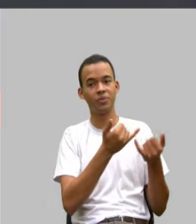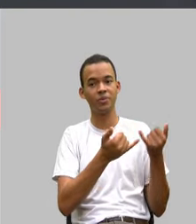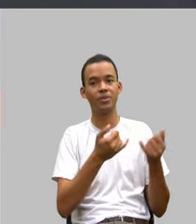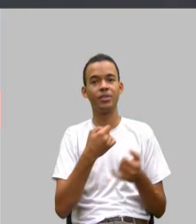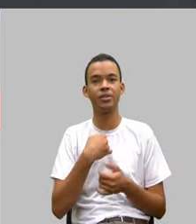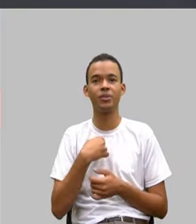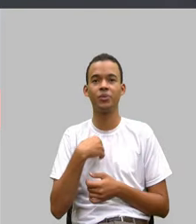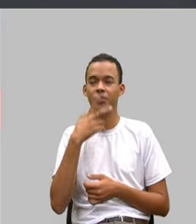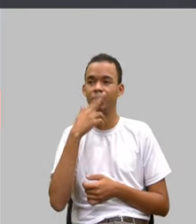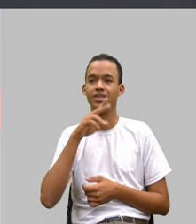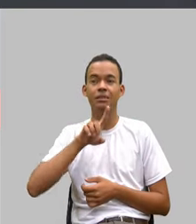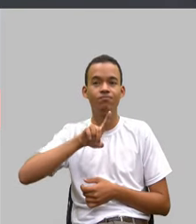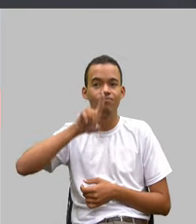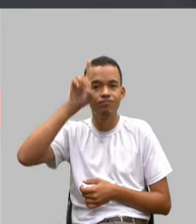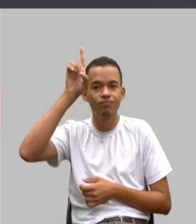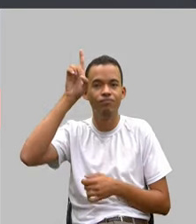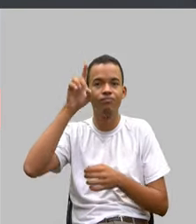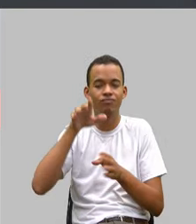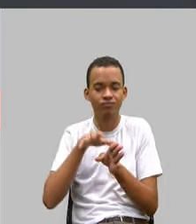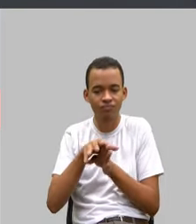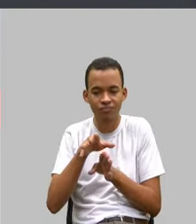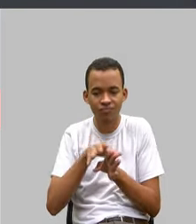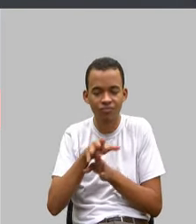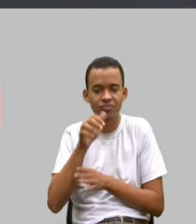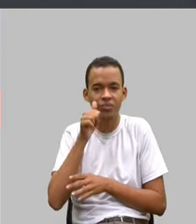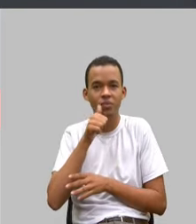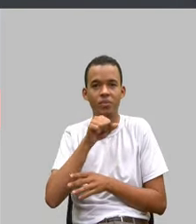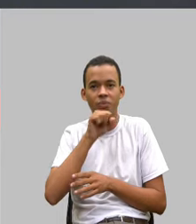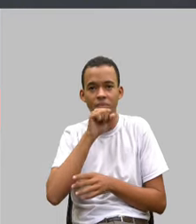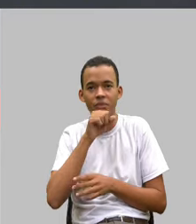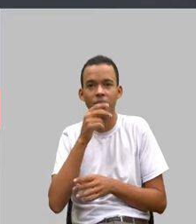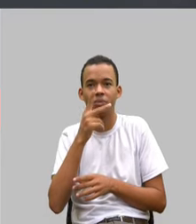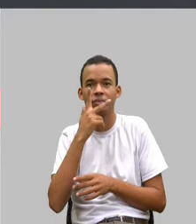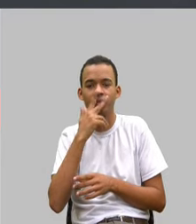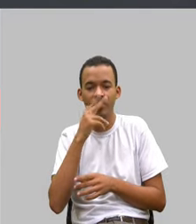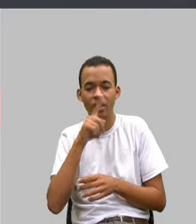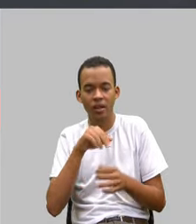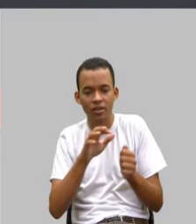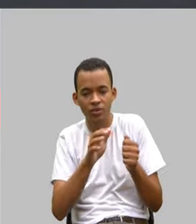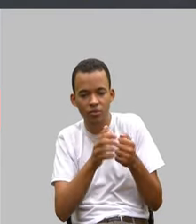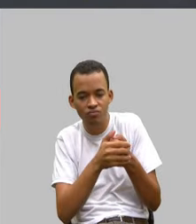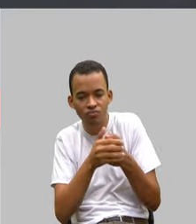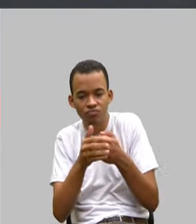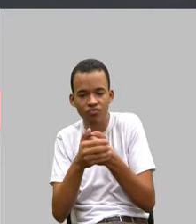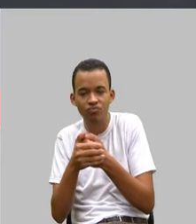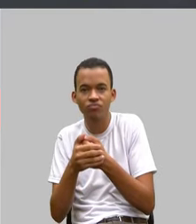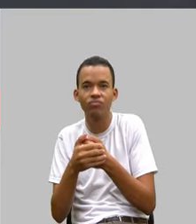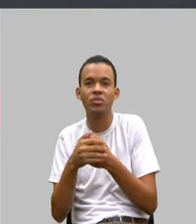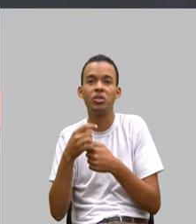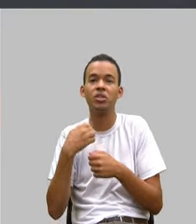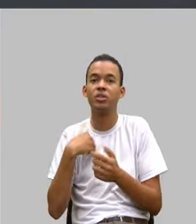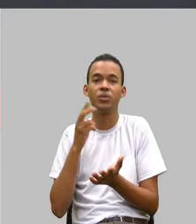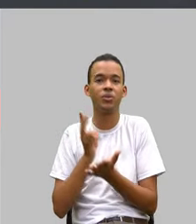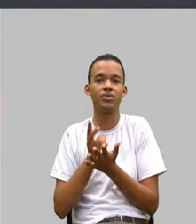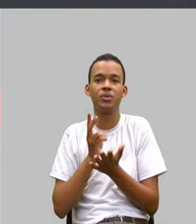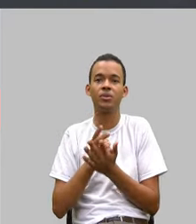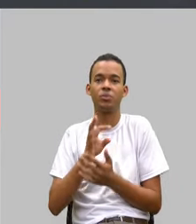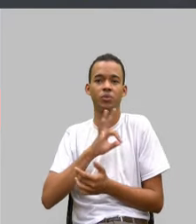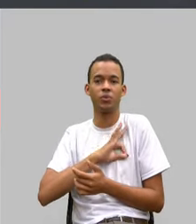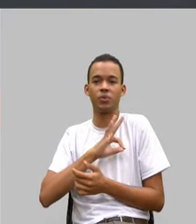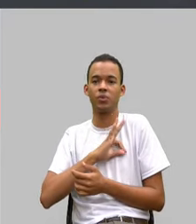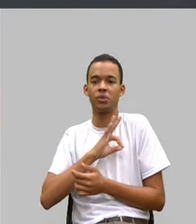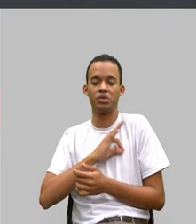ele vai guiando uma mãe atípica sabe vai Escondendo a mãe atípica eu eu já fui escondida da polícia muitas vezes né